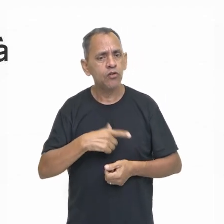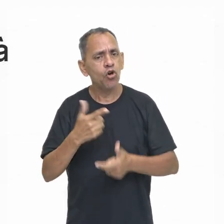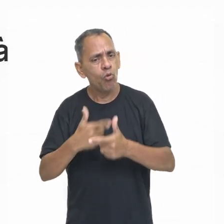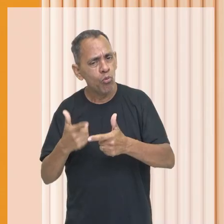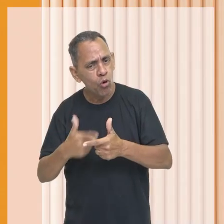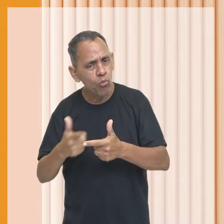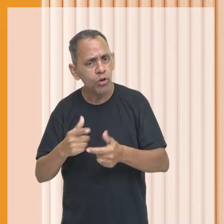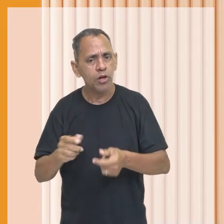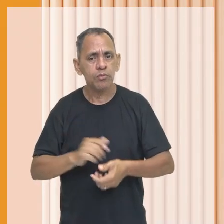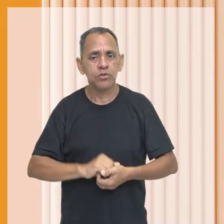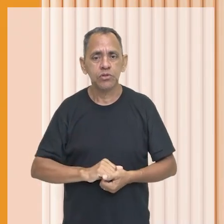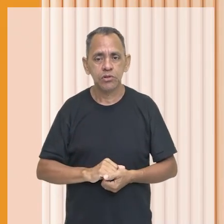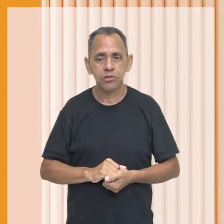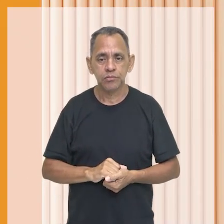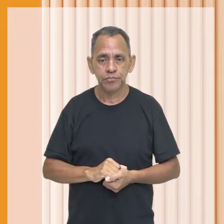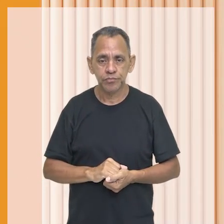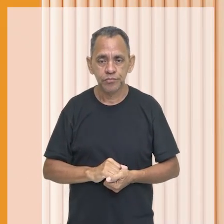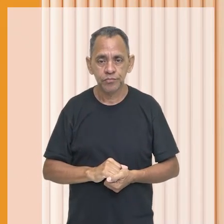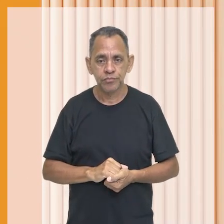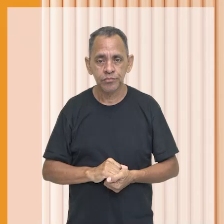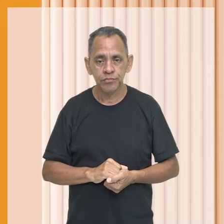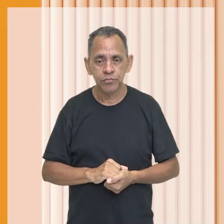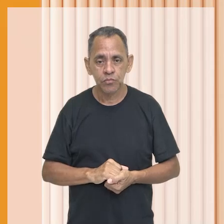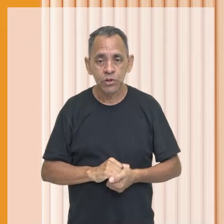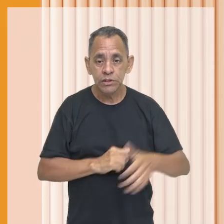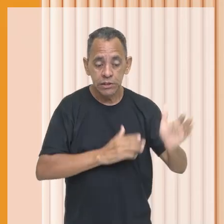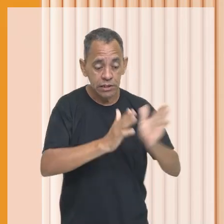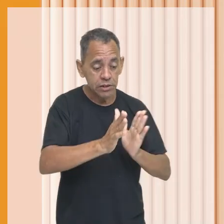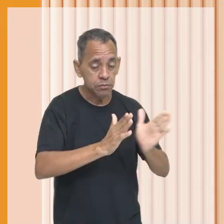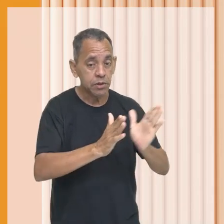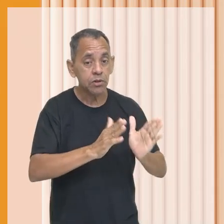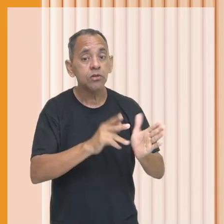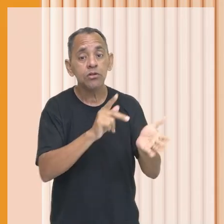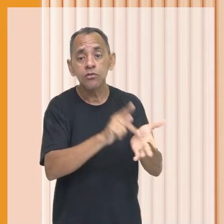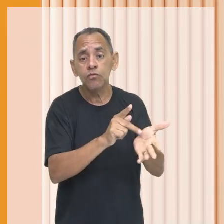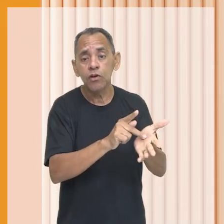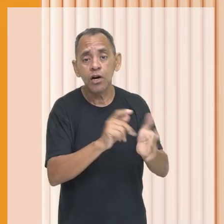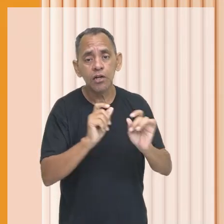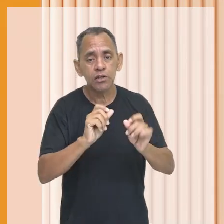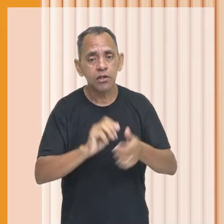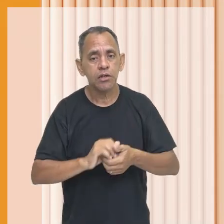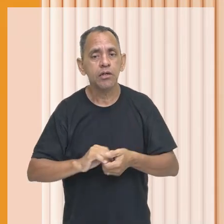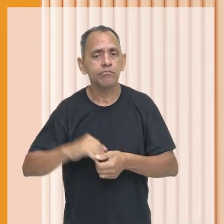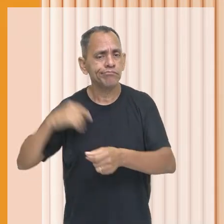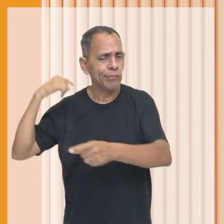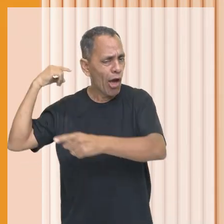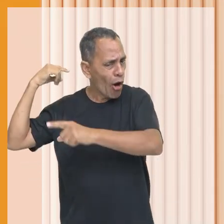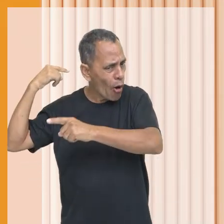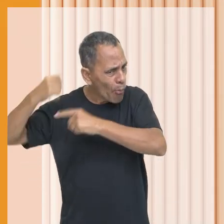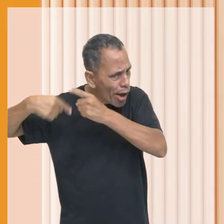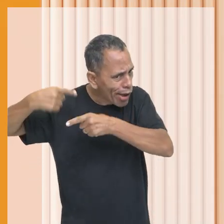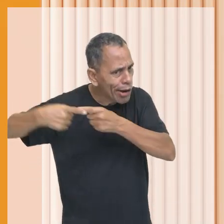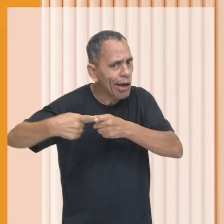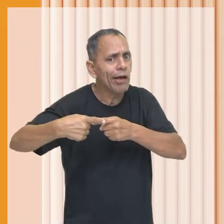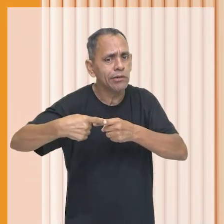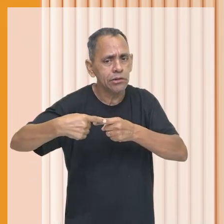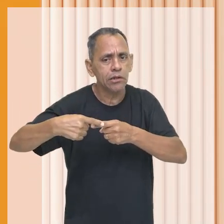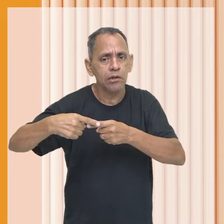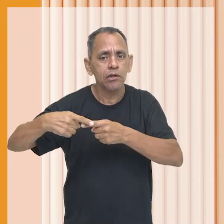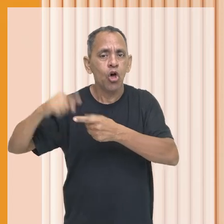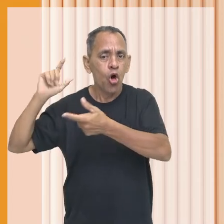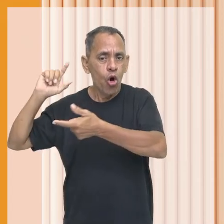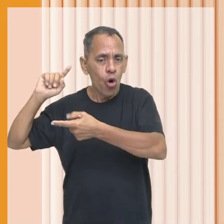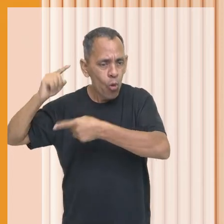desde quando nós teríamos esse problema aí? Na verdade, isso era uma herança que vinha desde o período militar, tá